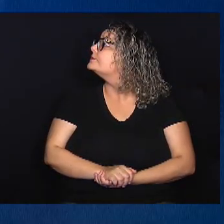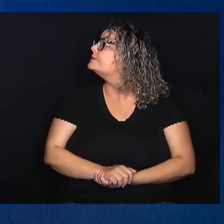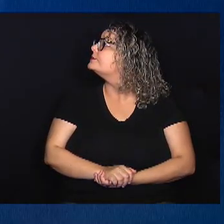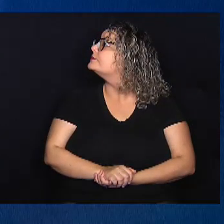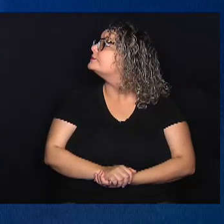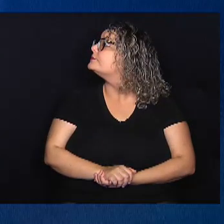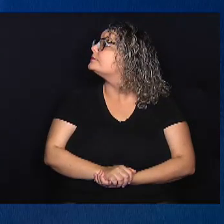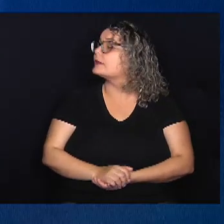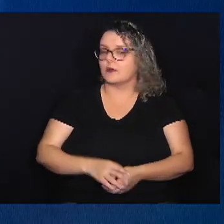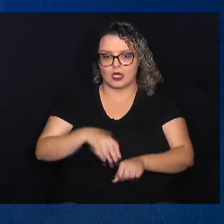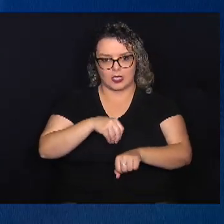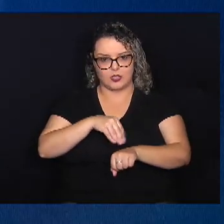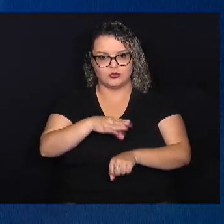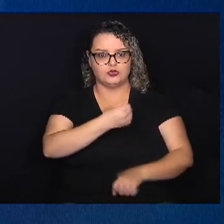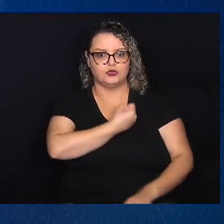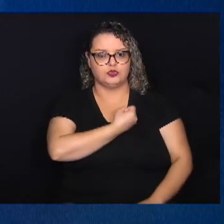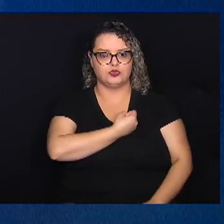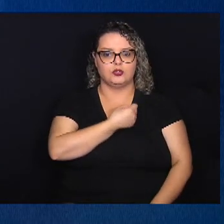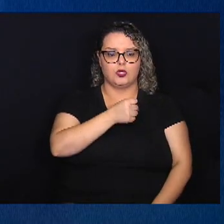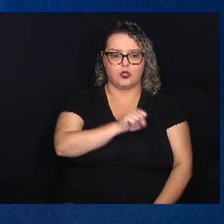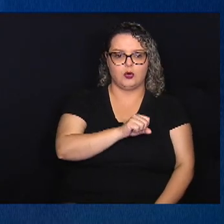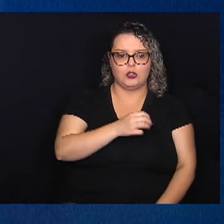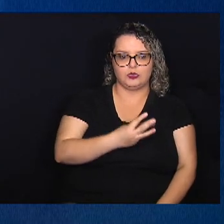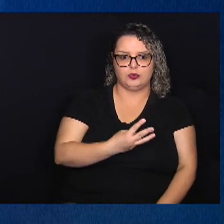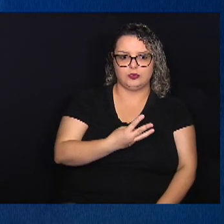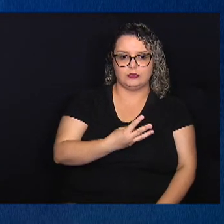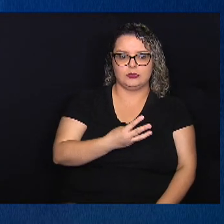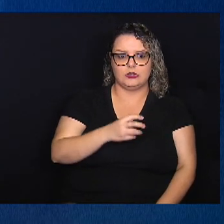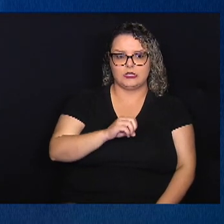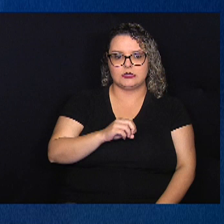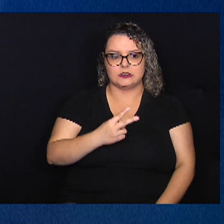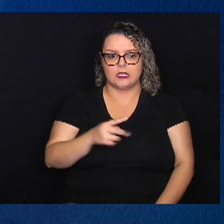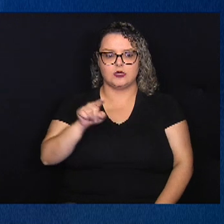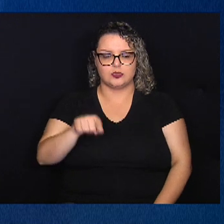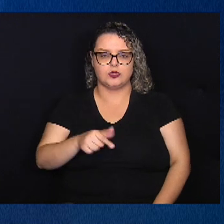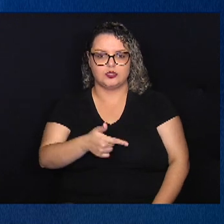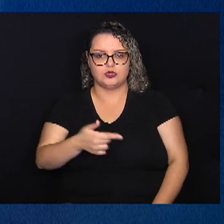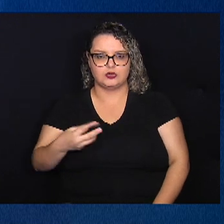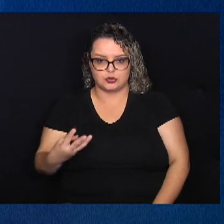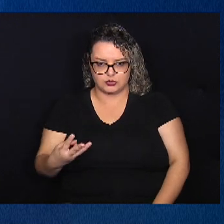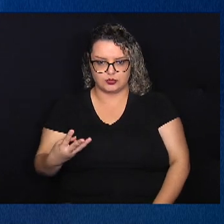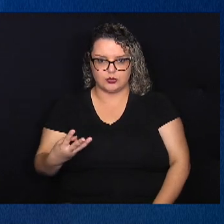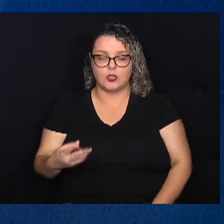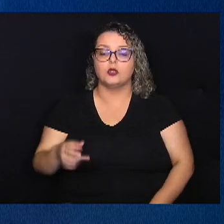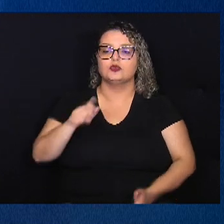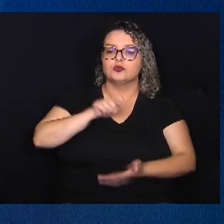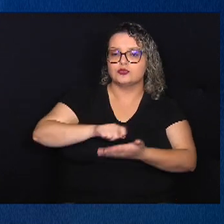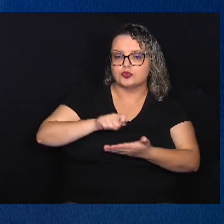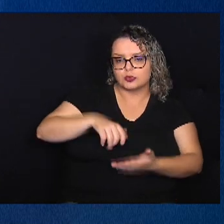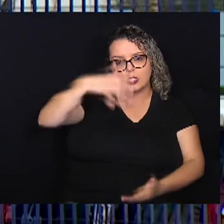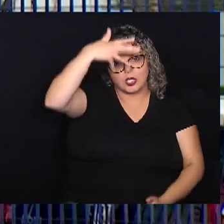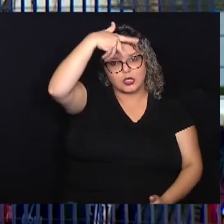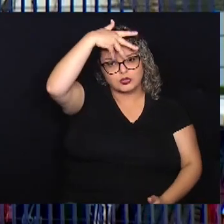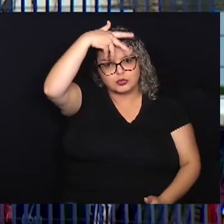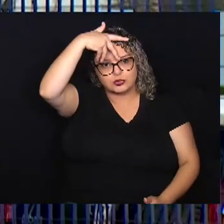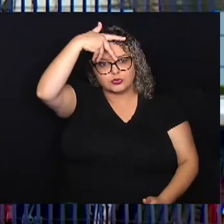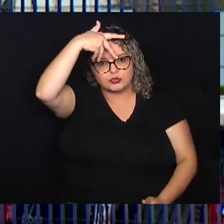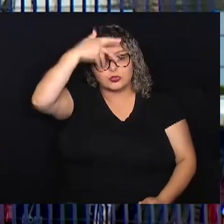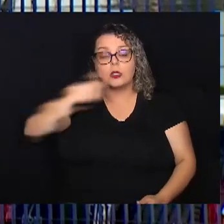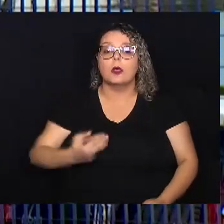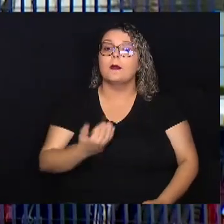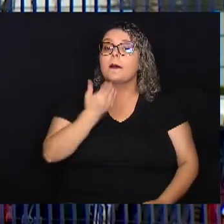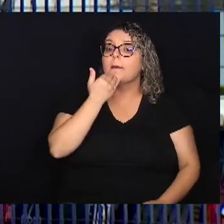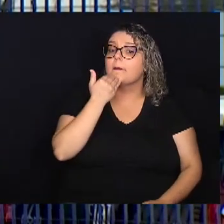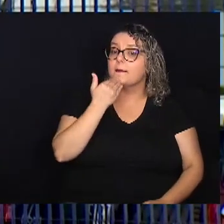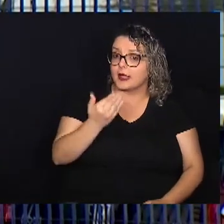A indicação de número 8302 de 2023, de autoria do vereador Rodrigo da Farmadique, solicita